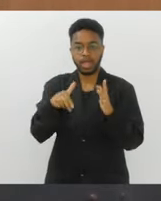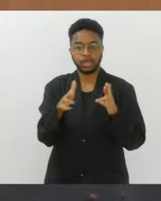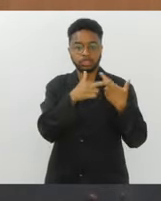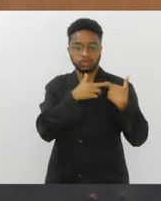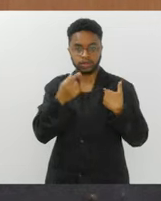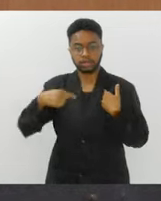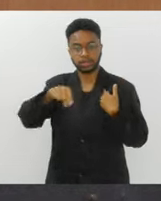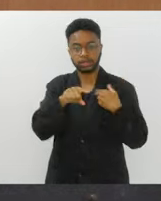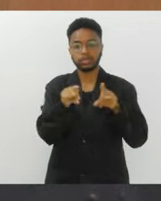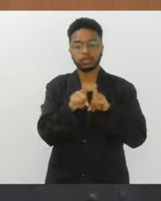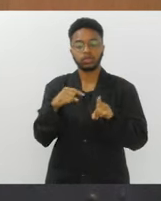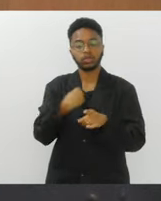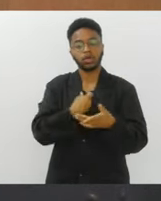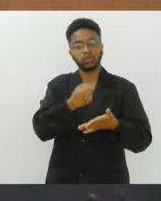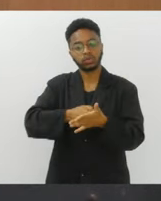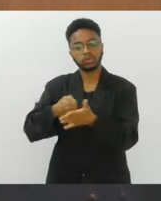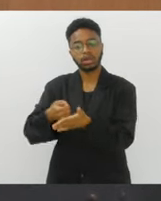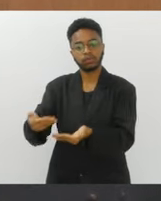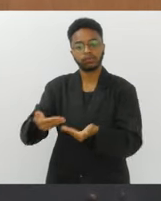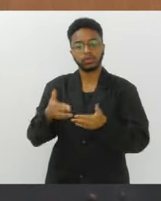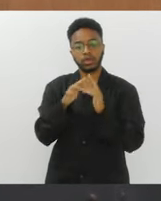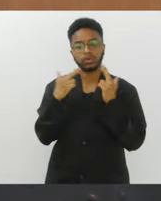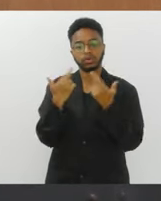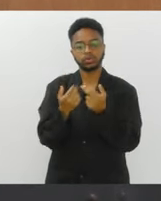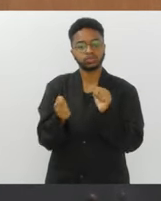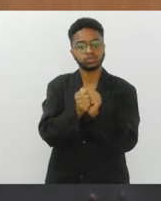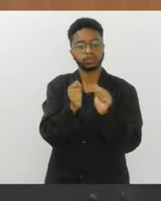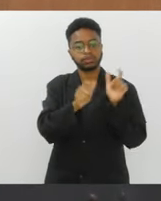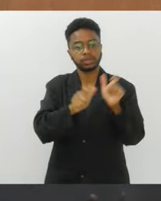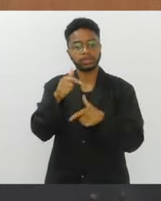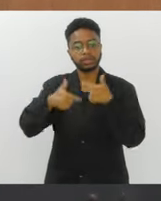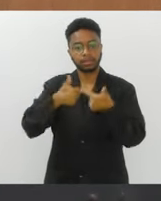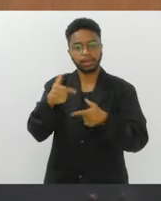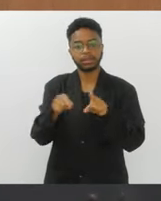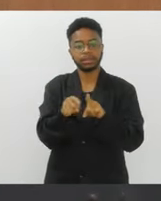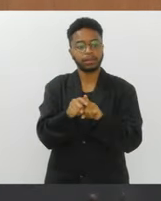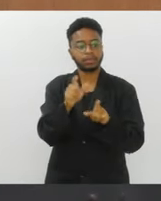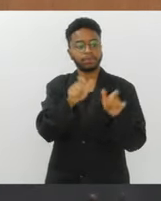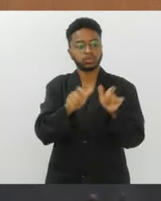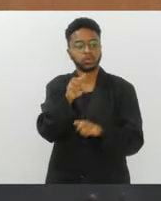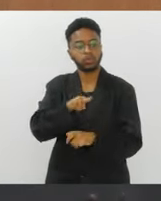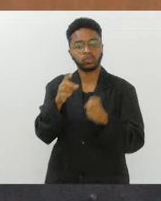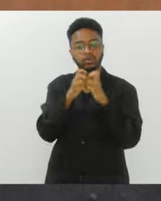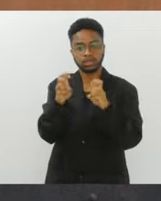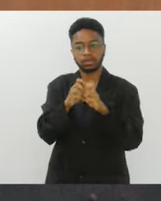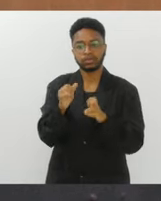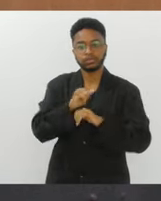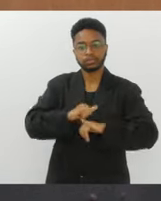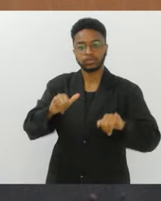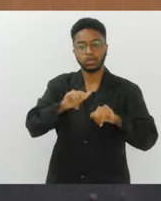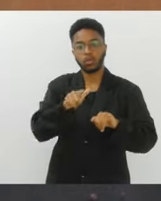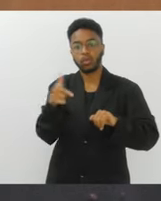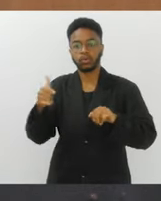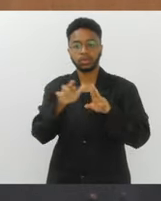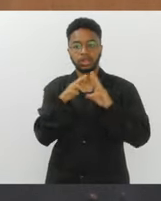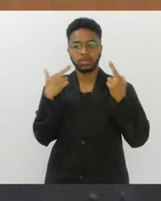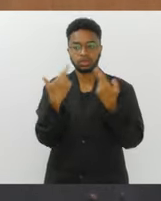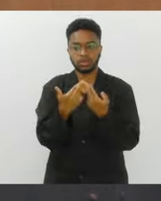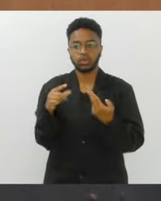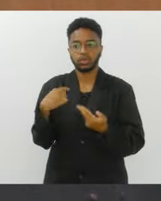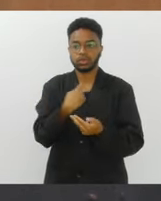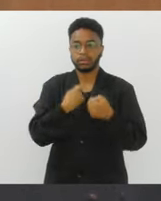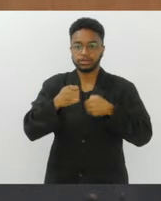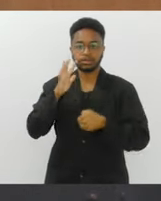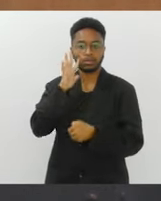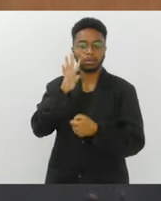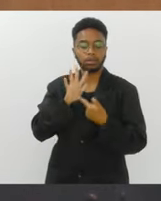estamos aqui para lutar. Vamos chamar uma reunião com os trabalhadores, com todos os passageiros, e dizer que nas próximas audiências, nós que temos apresentado a solução,